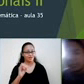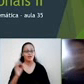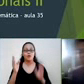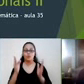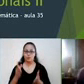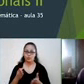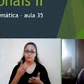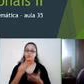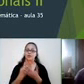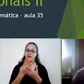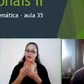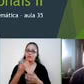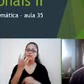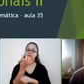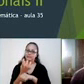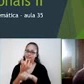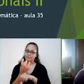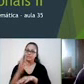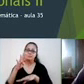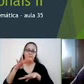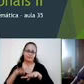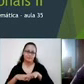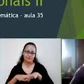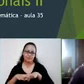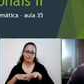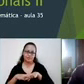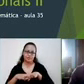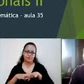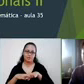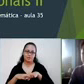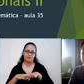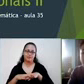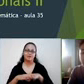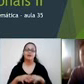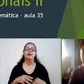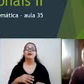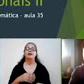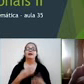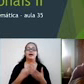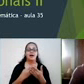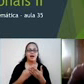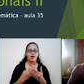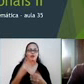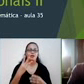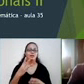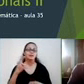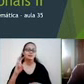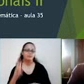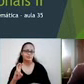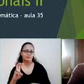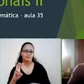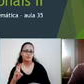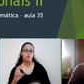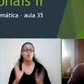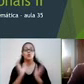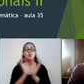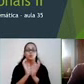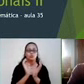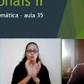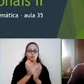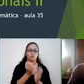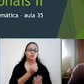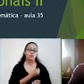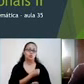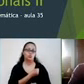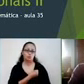Olá pessoal, chegamos a mais uma aula de matemática. Nossa aula número 35, sobre conjunto